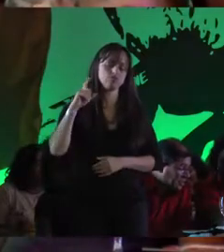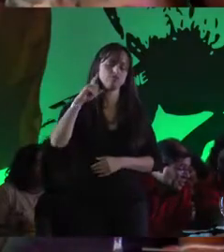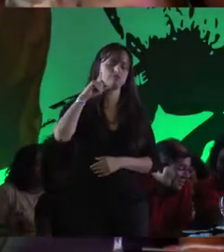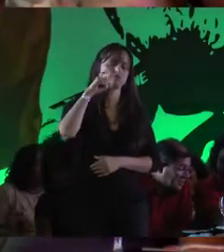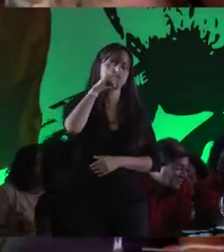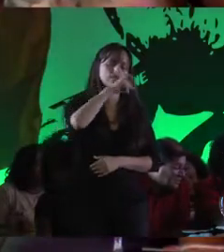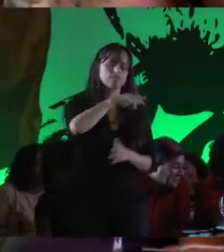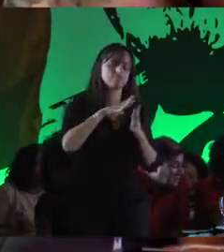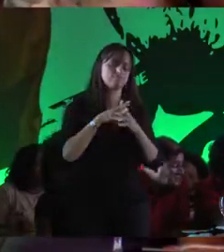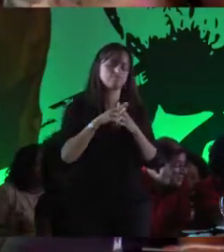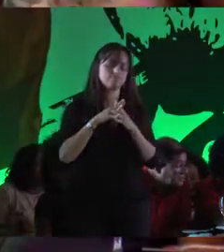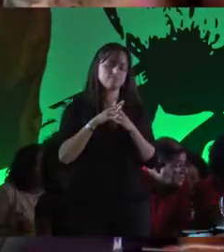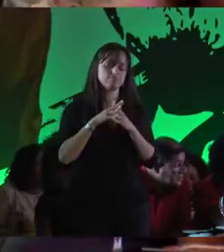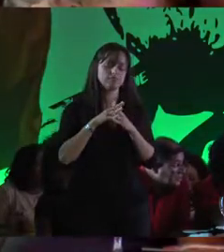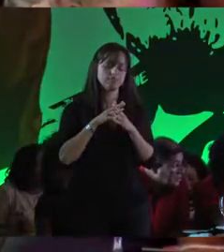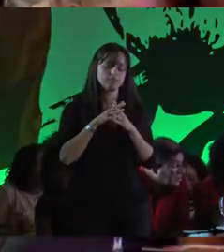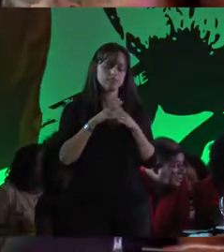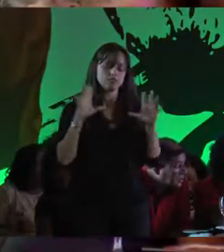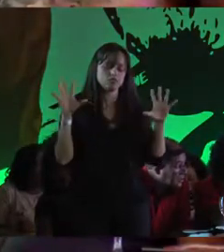tempos sombrios.